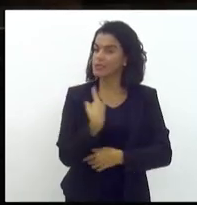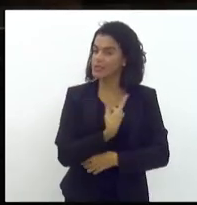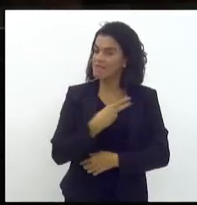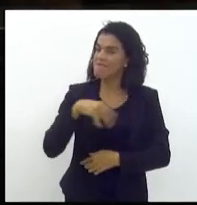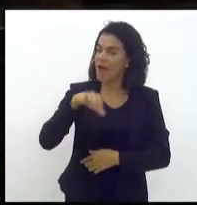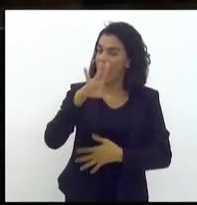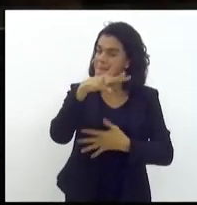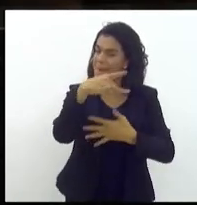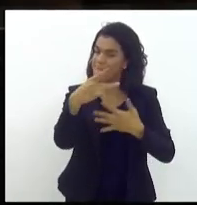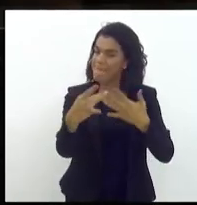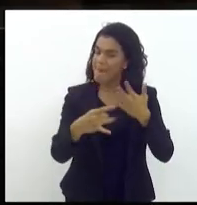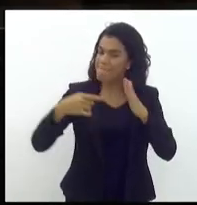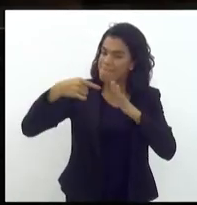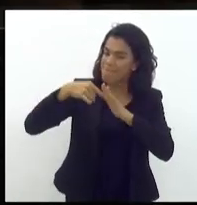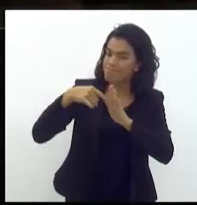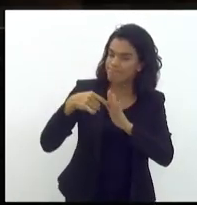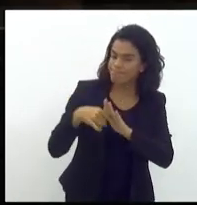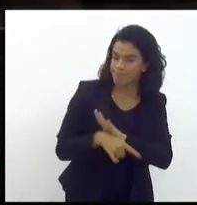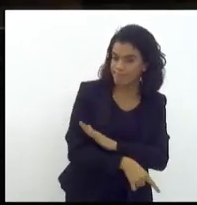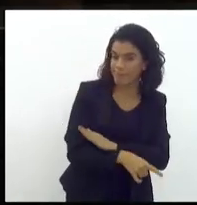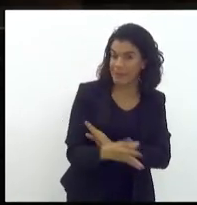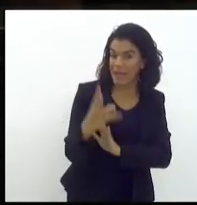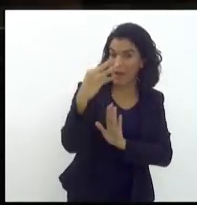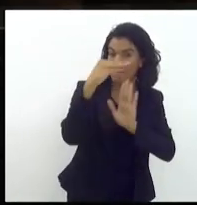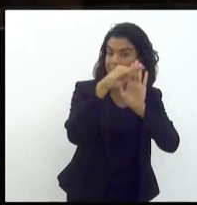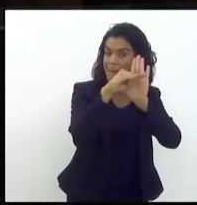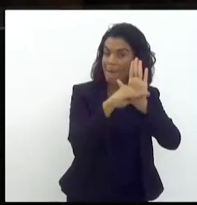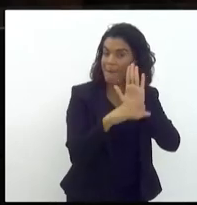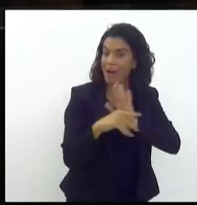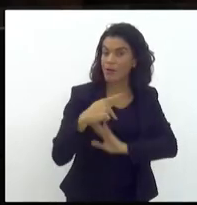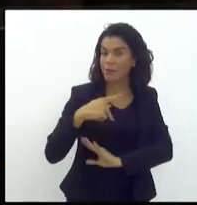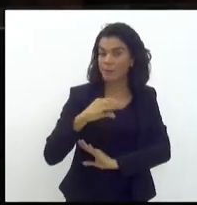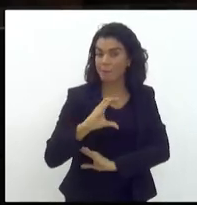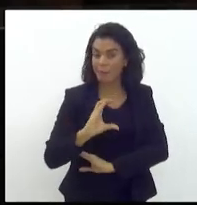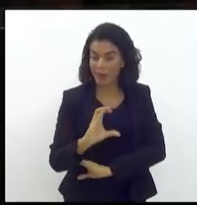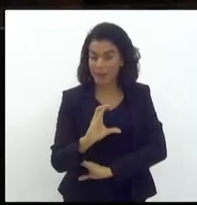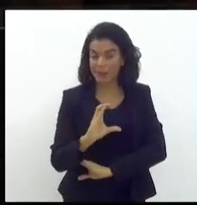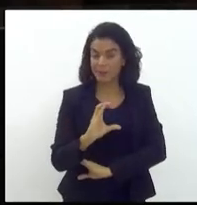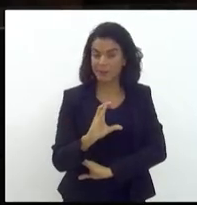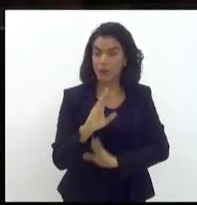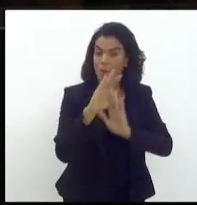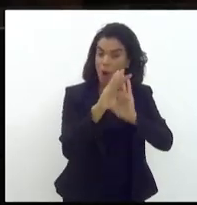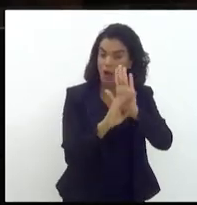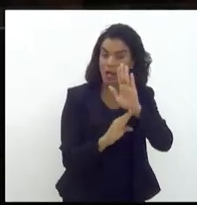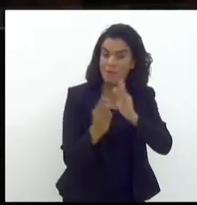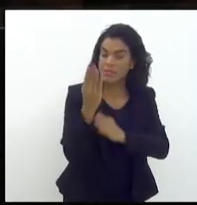aprofundar posterior e que estão no parque por exemplo